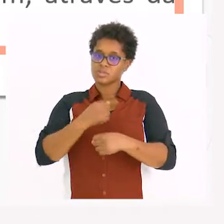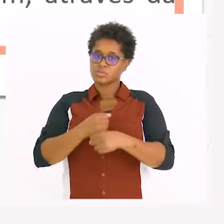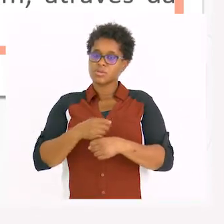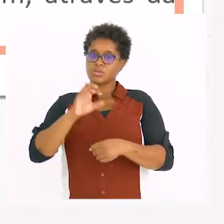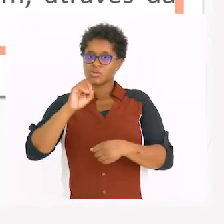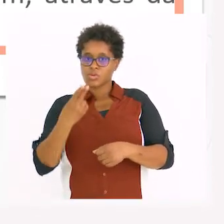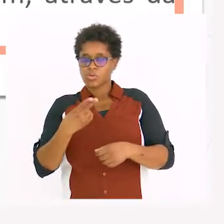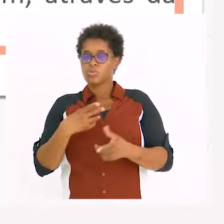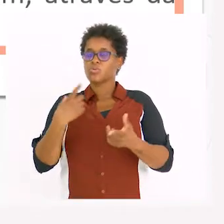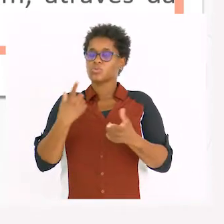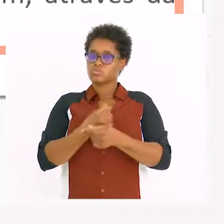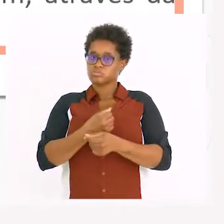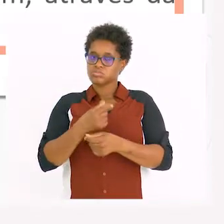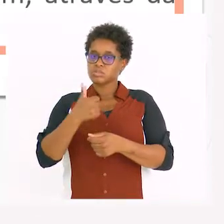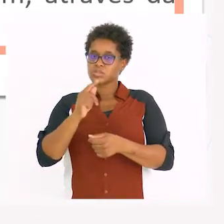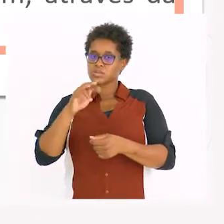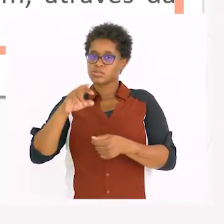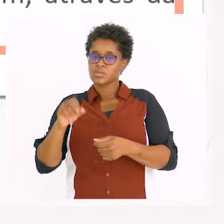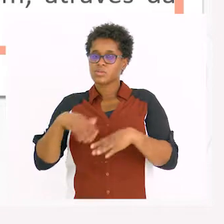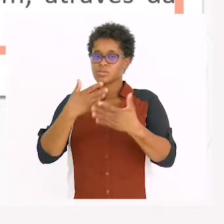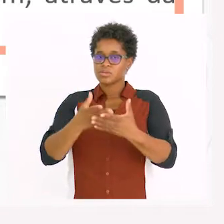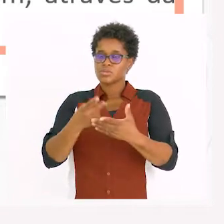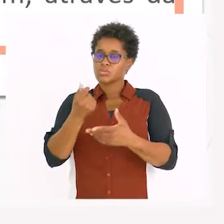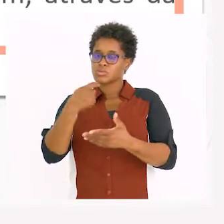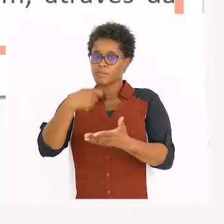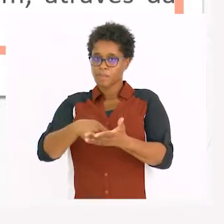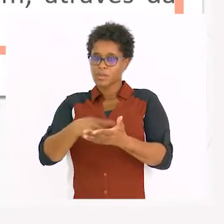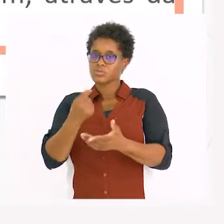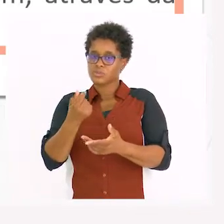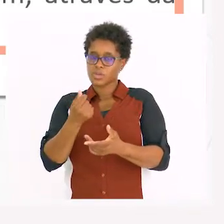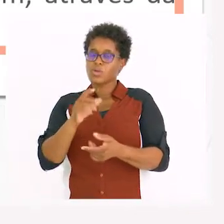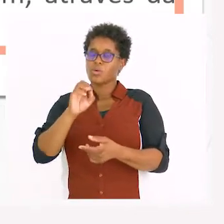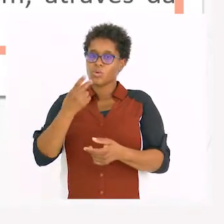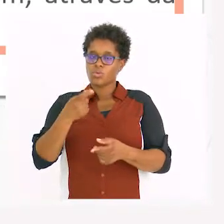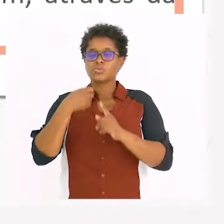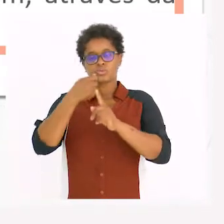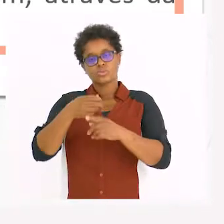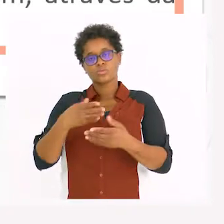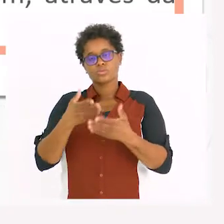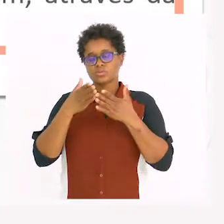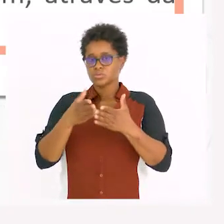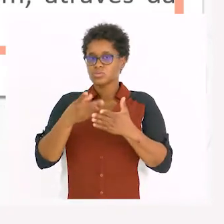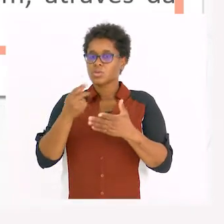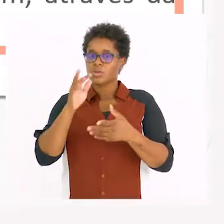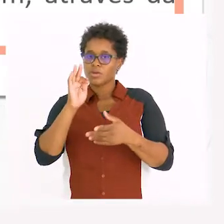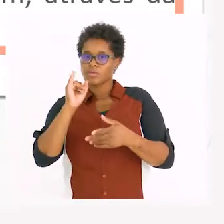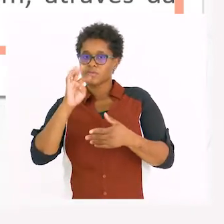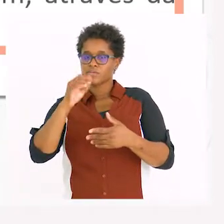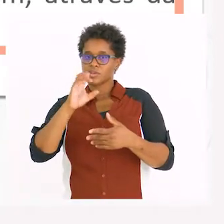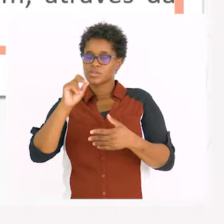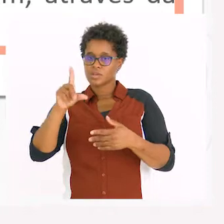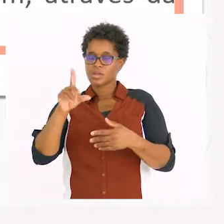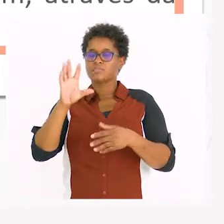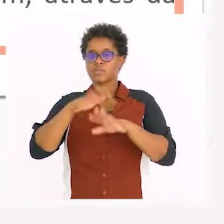o consumo do bem através de atribuição de subsídios ou de incentivos de ordem fiscal, o que